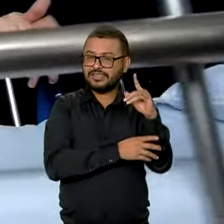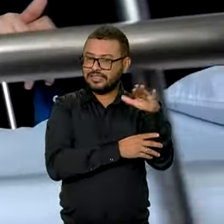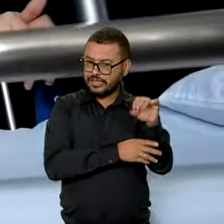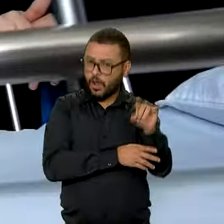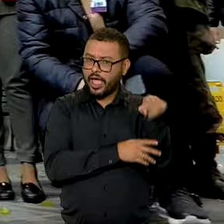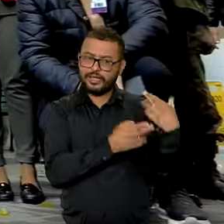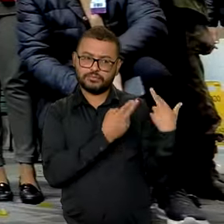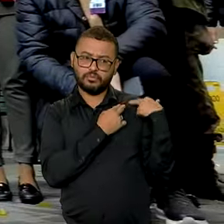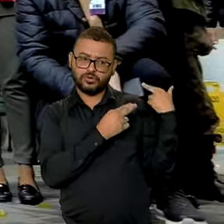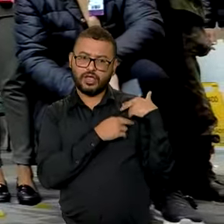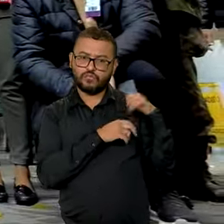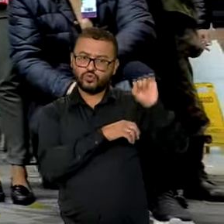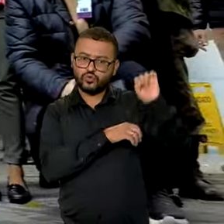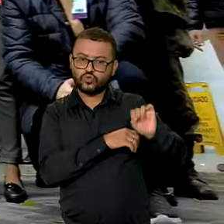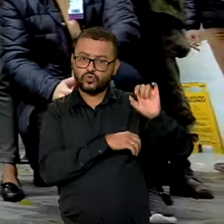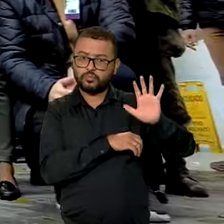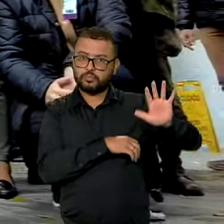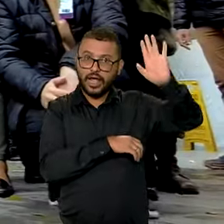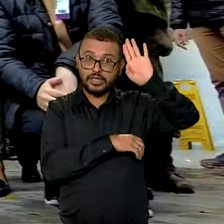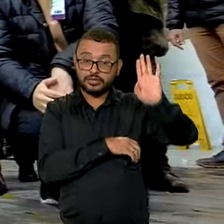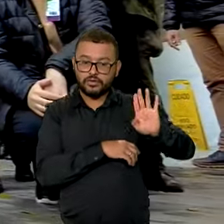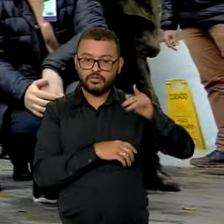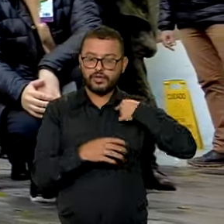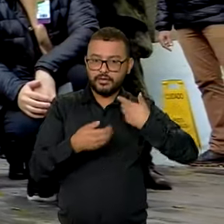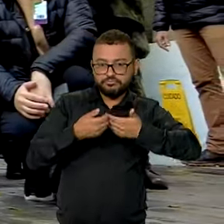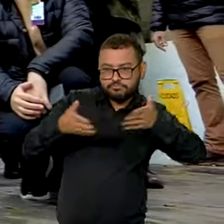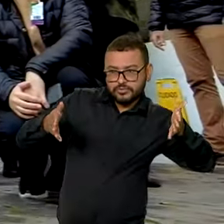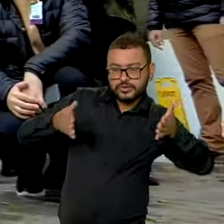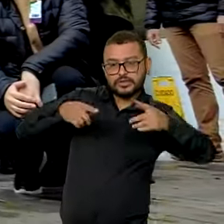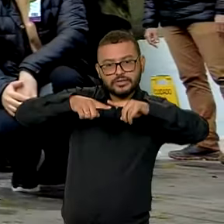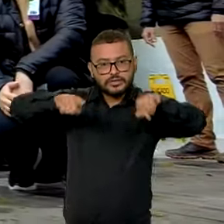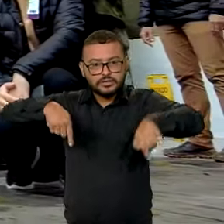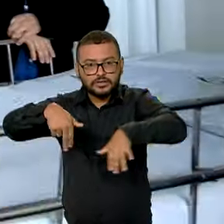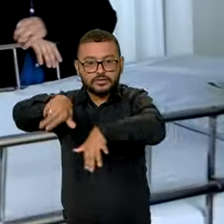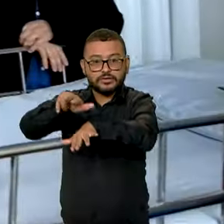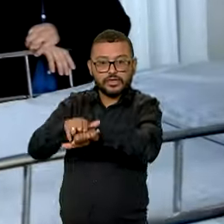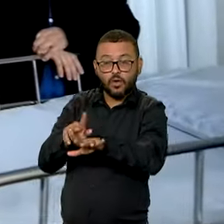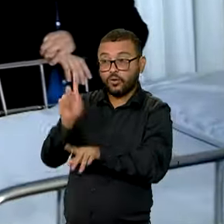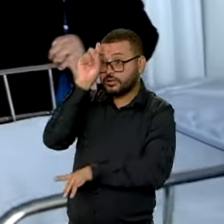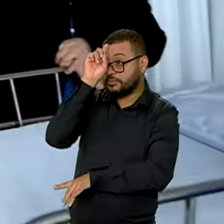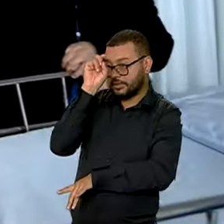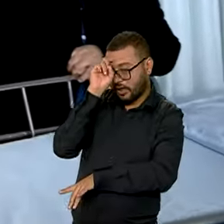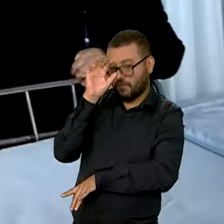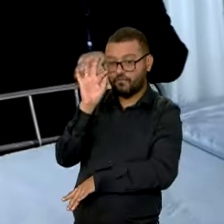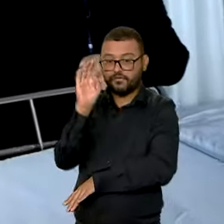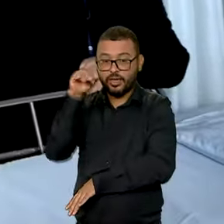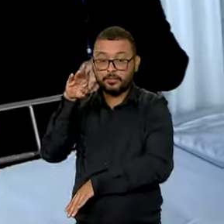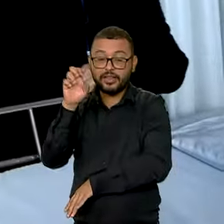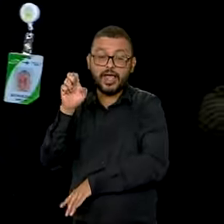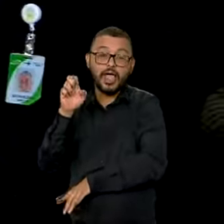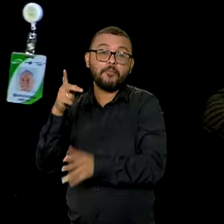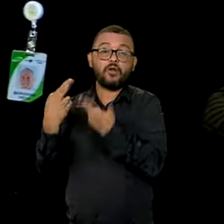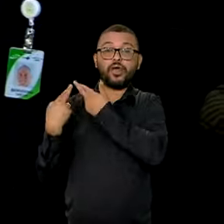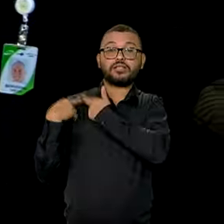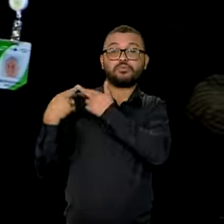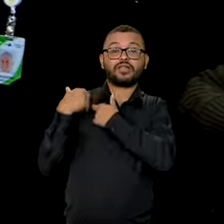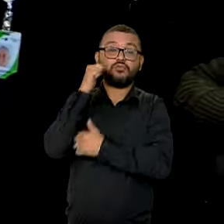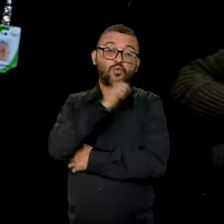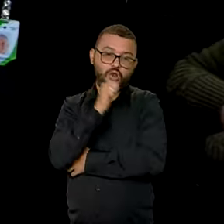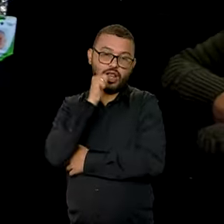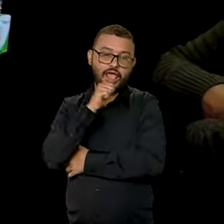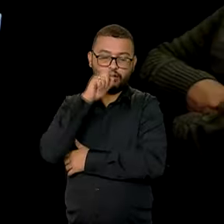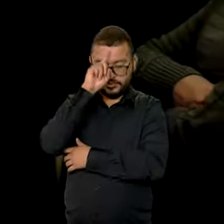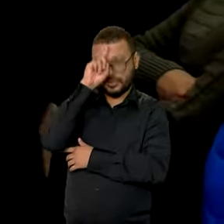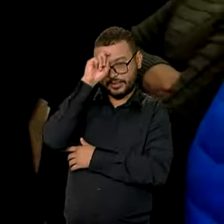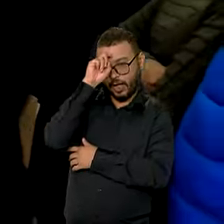do Brasil. Pimenta acompanhou a abertura de novos leitos no Hospital Fêmea, especializado em saúde da mulher. Também visitou os